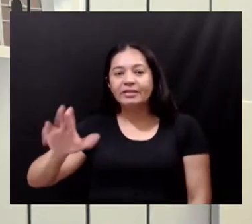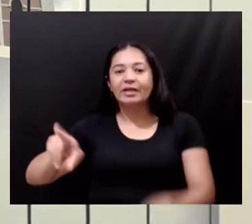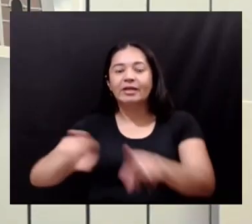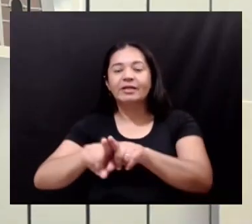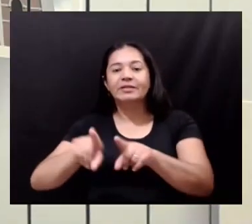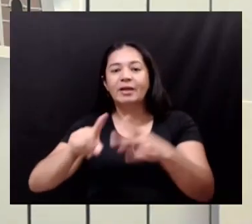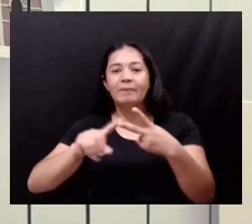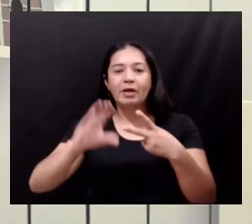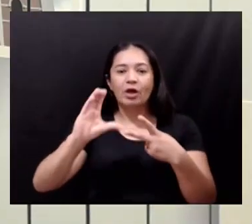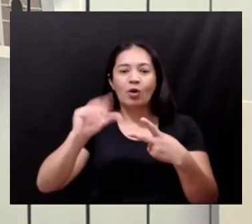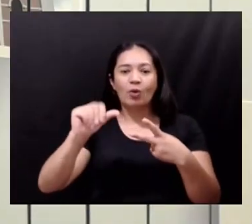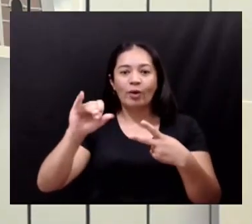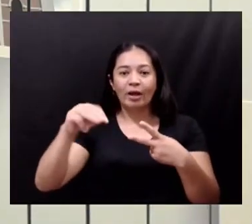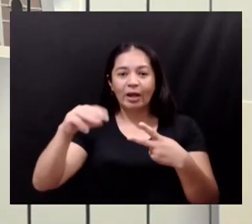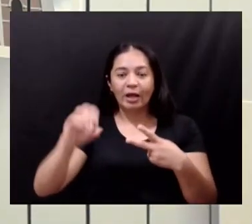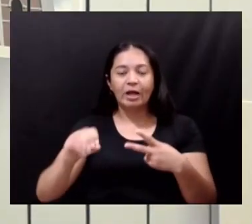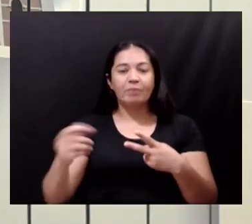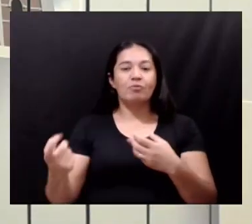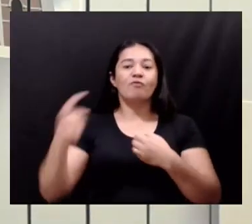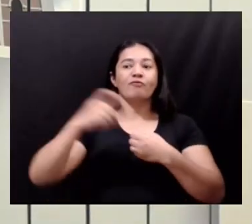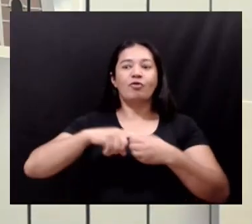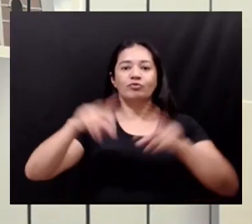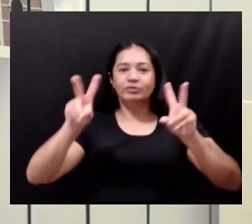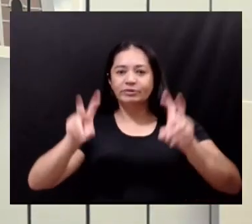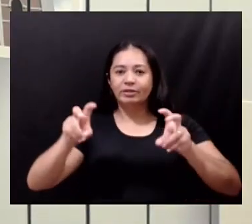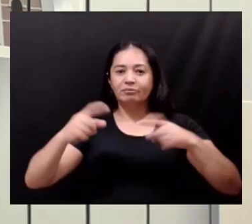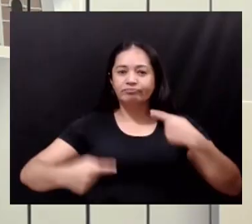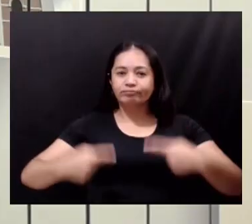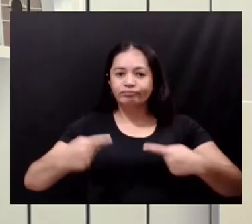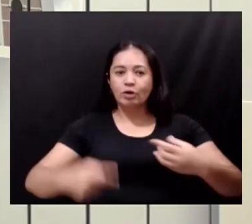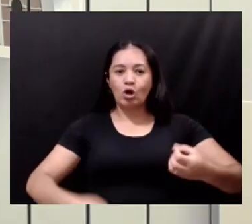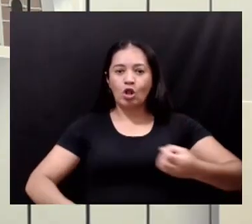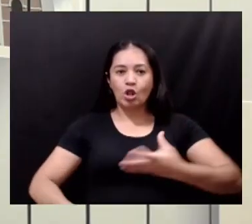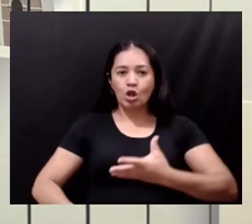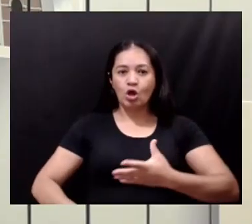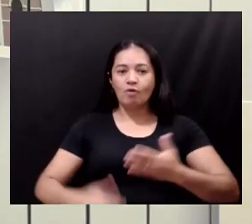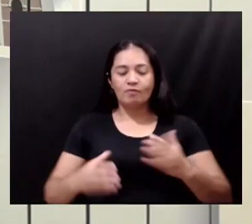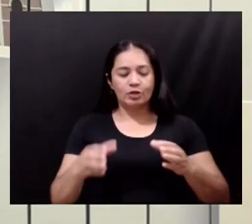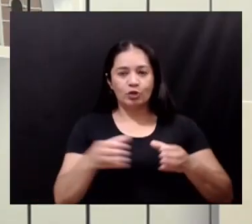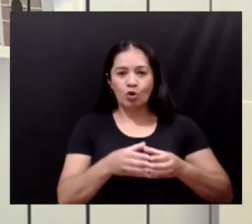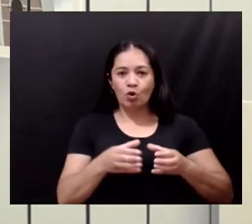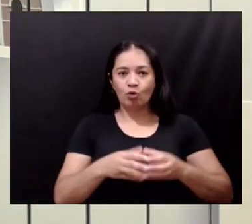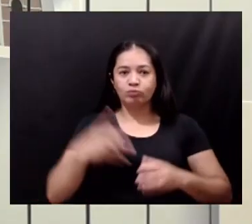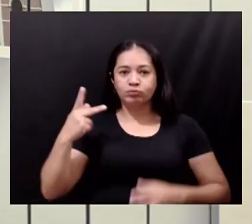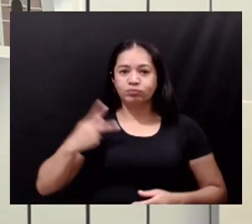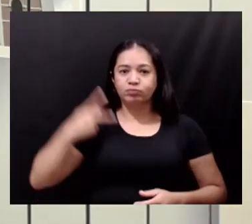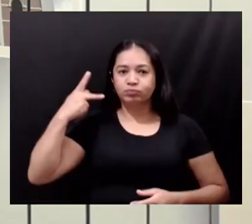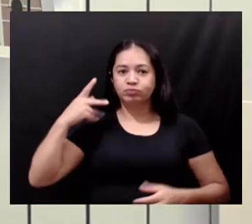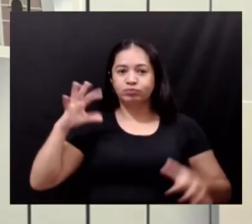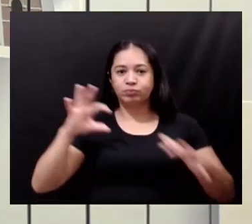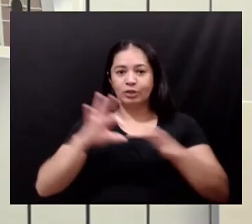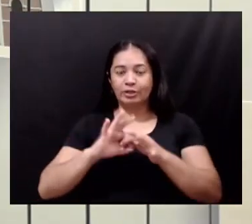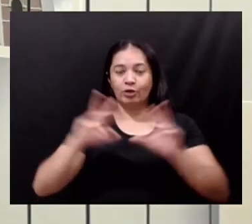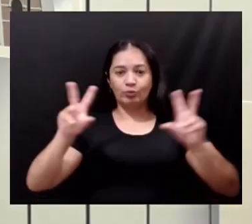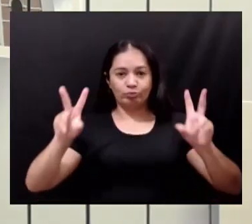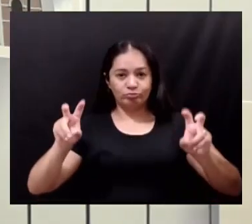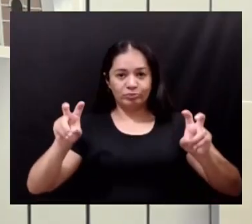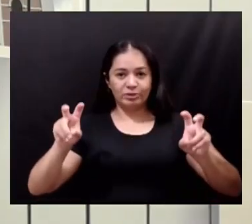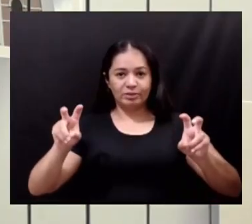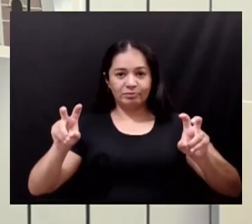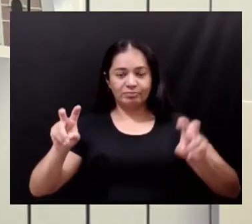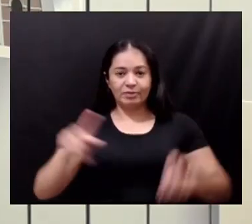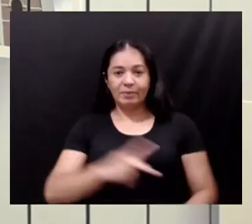ser tema de debate com o relançamento da frente parlamentar ligada ao tema. Presidida pela vereadora Paola Miguel,